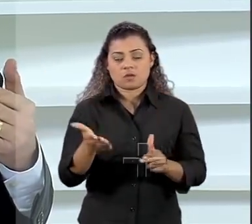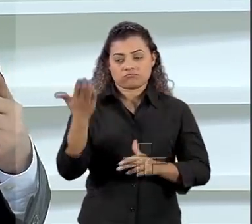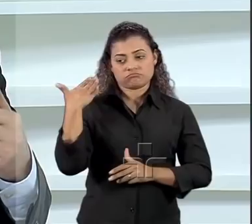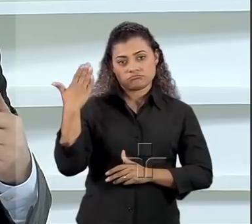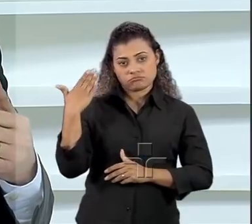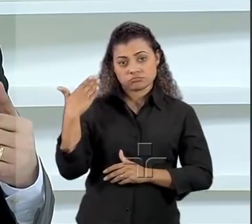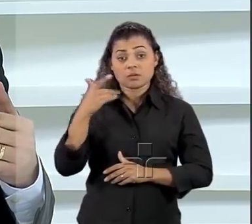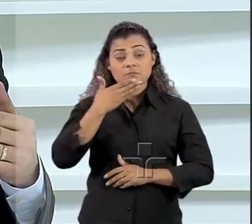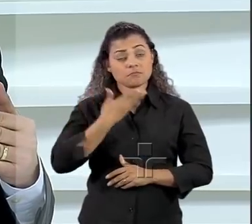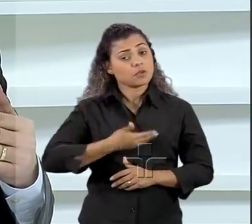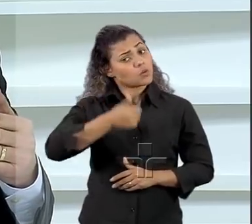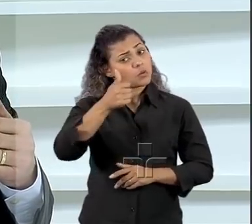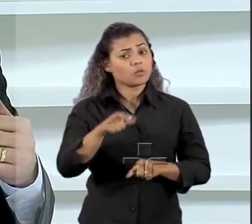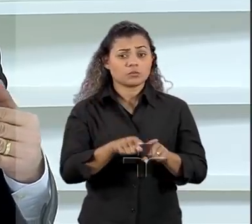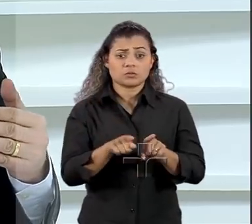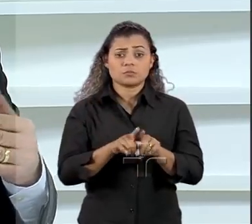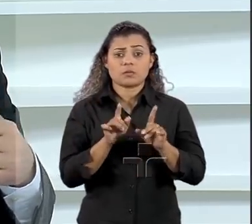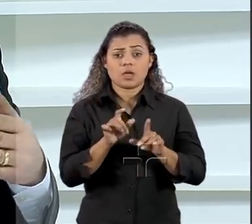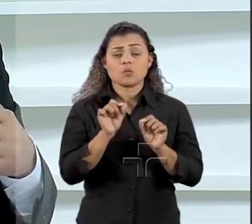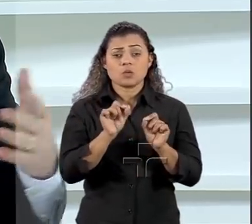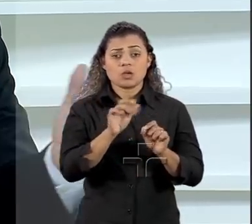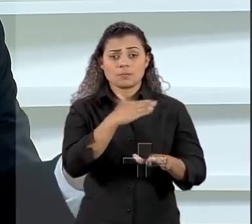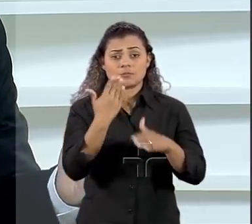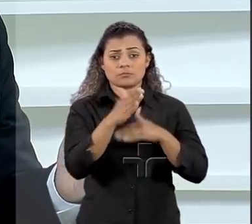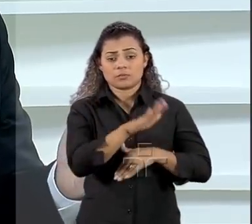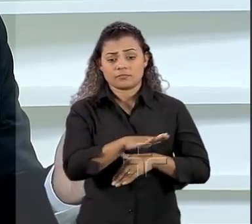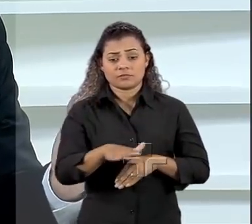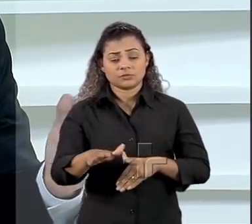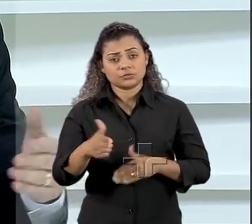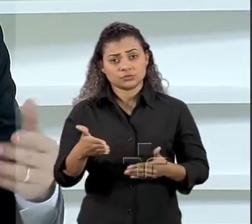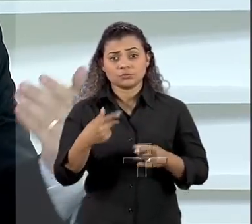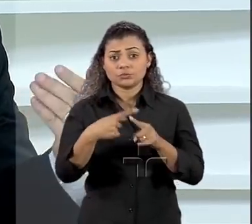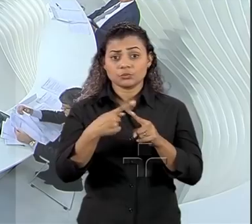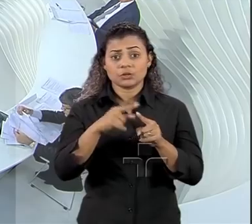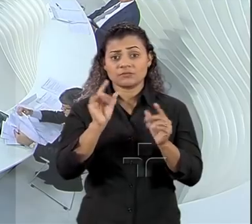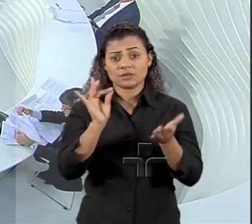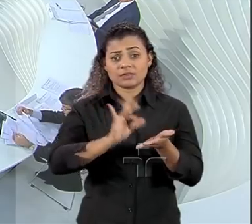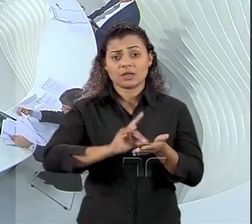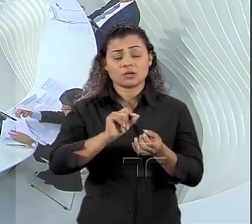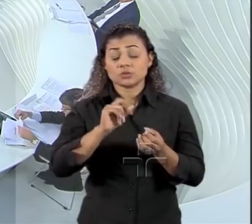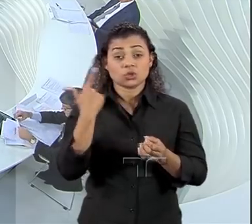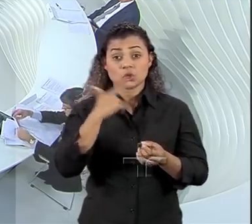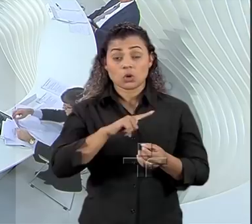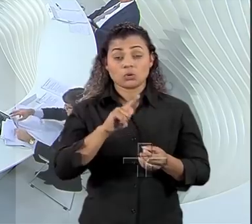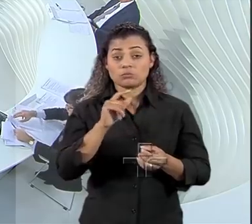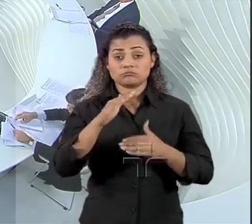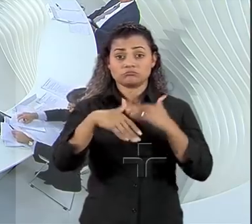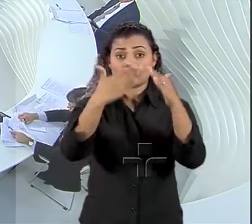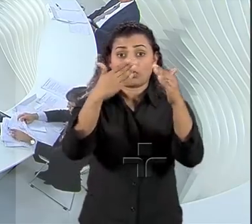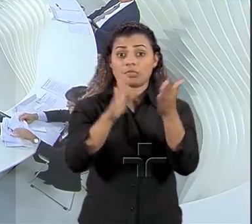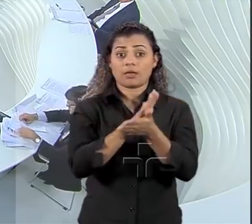e melhorasse, né? Porque não chegamos ao ideal e voltamos a retroceder, não é isso?